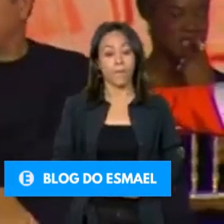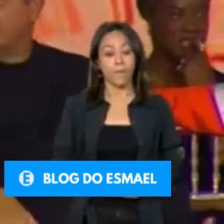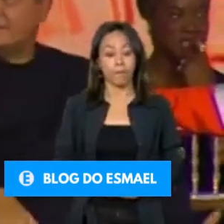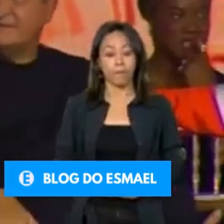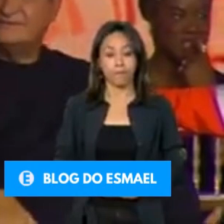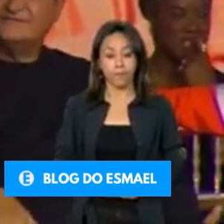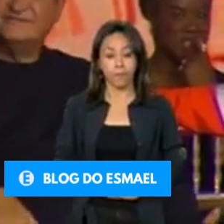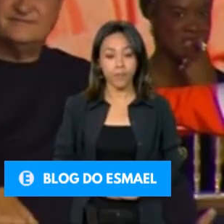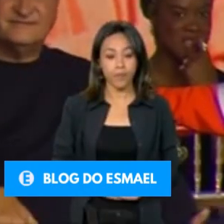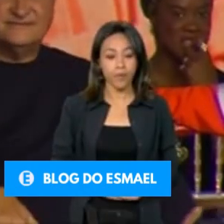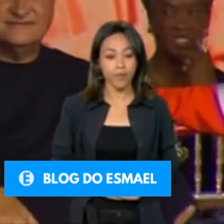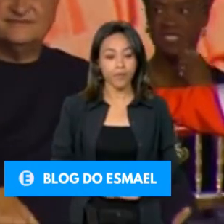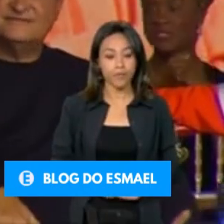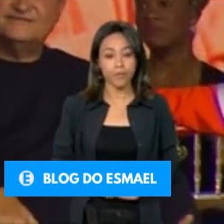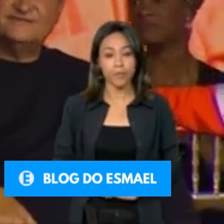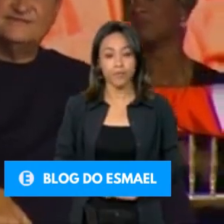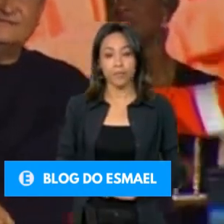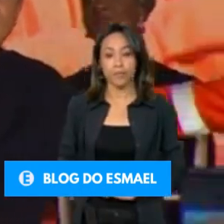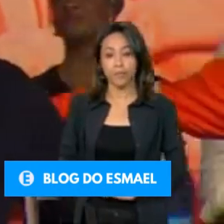sou